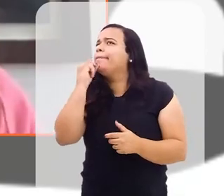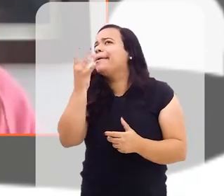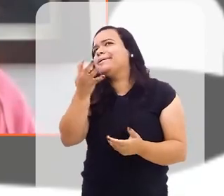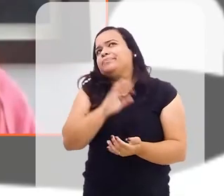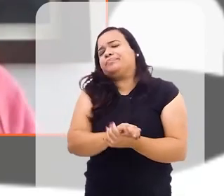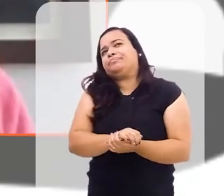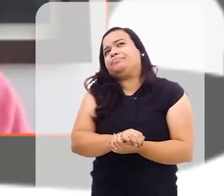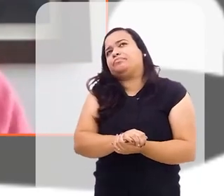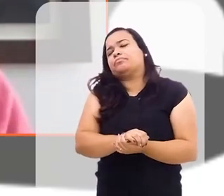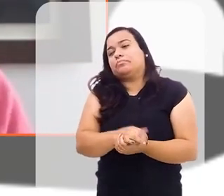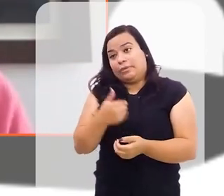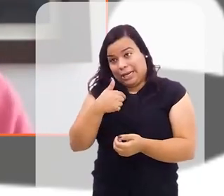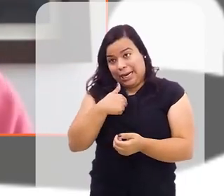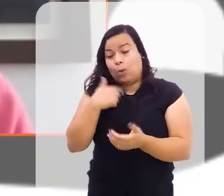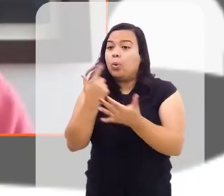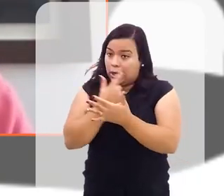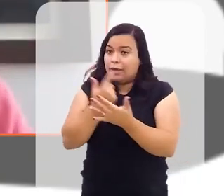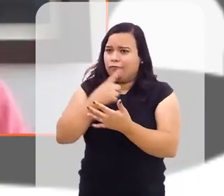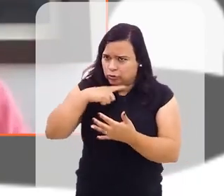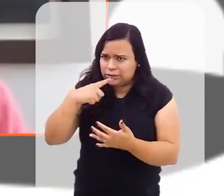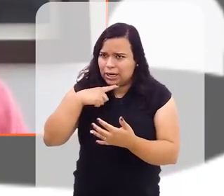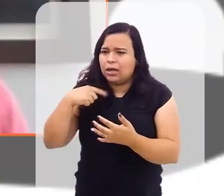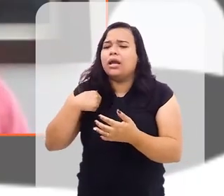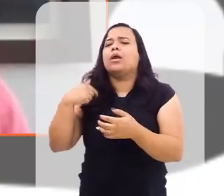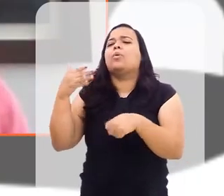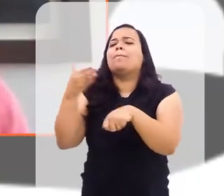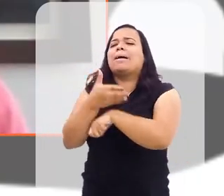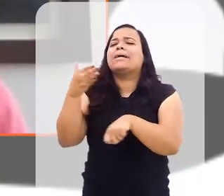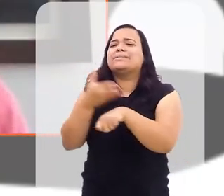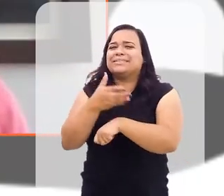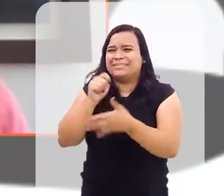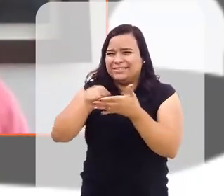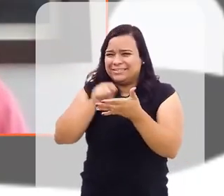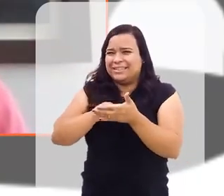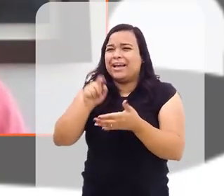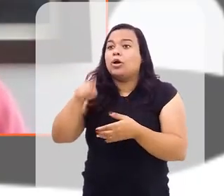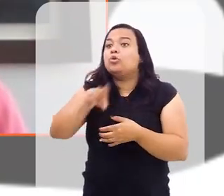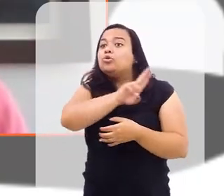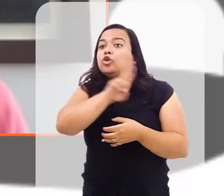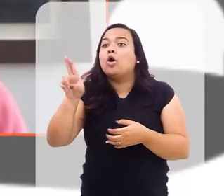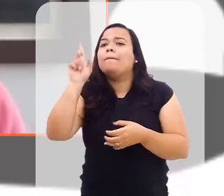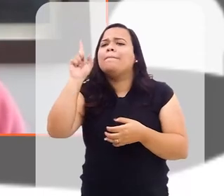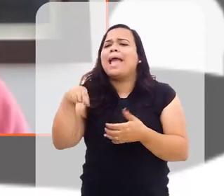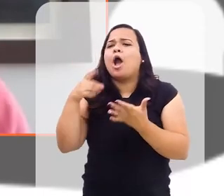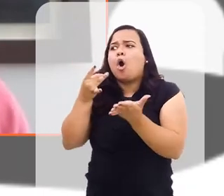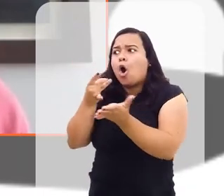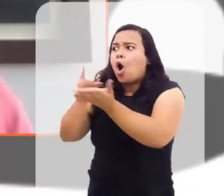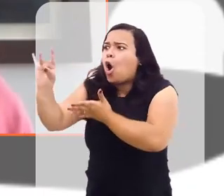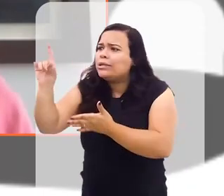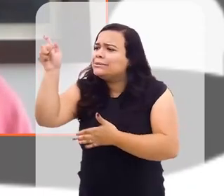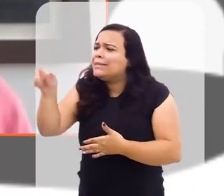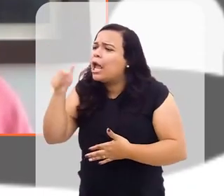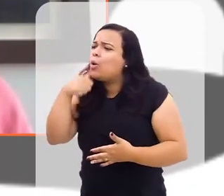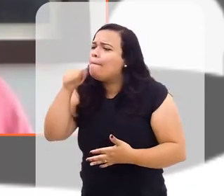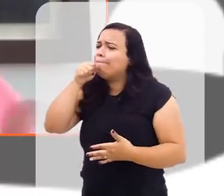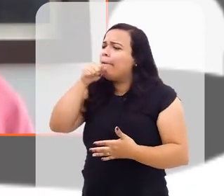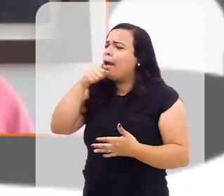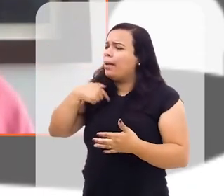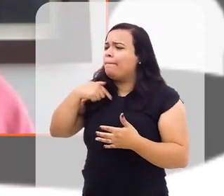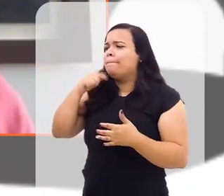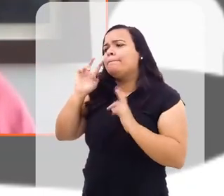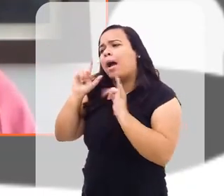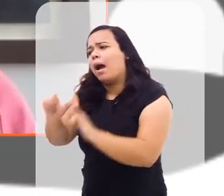você ter uma ideia, por exemplo, eu tenho um livro que eu participei, que se chama Te Odeio, Mãe, com Todo Meu Amor, que é uma coletânea de